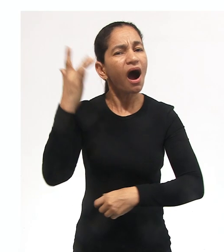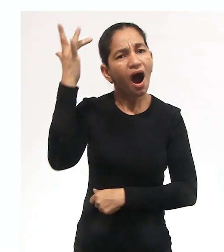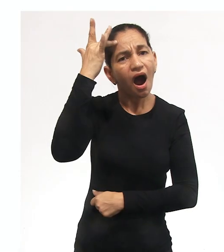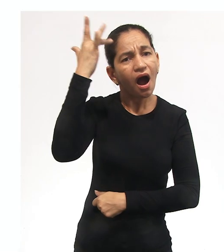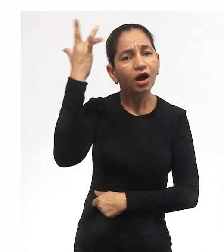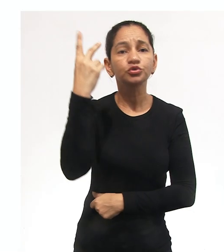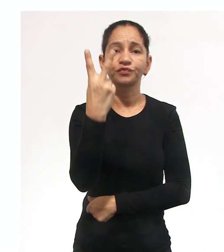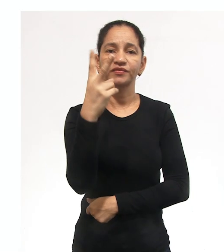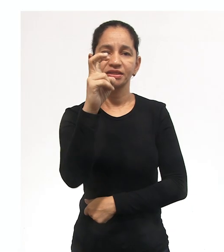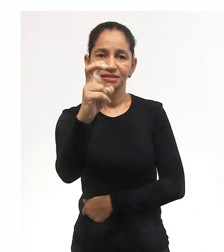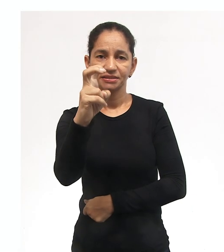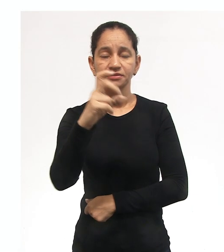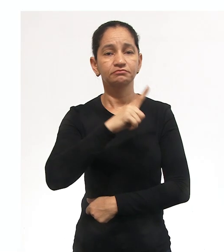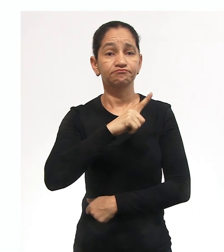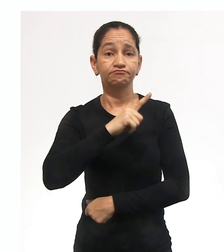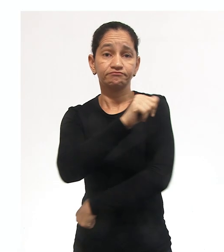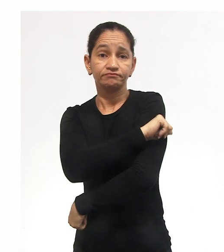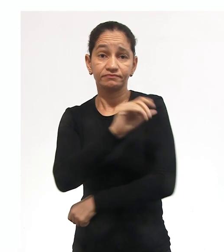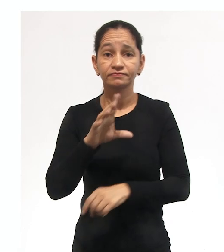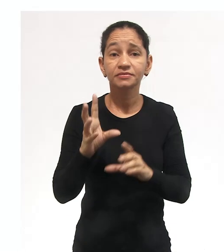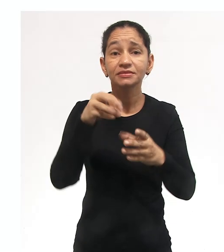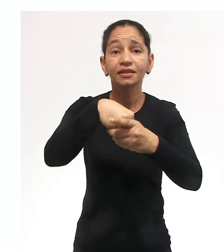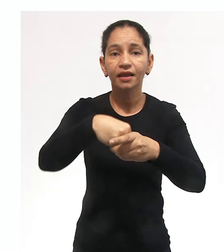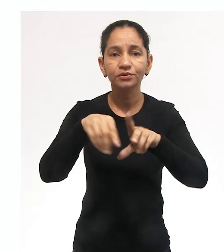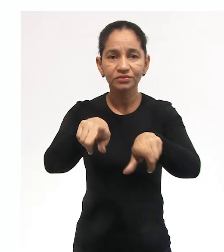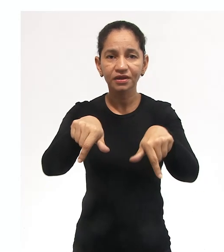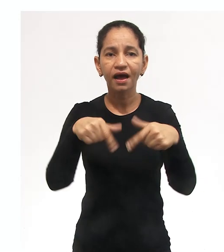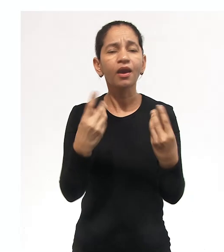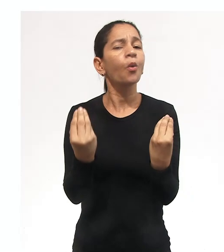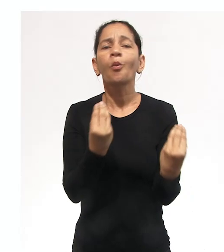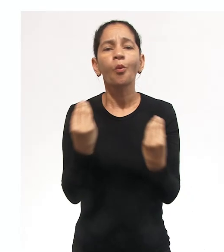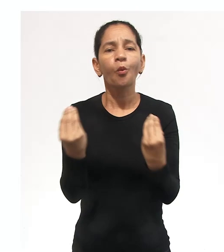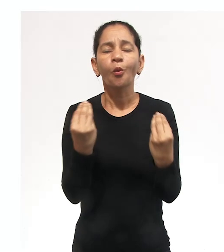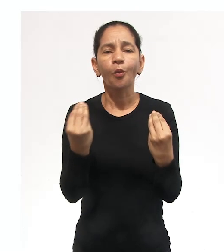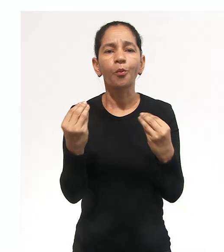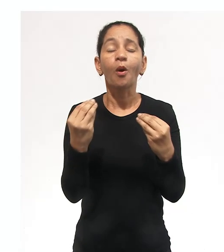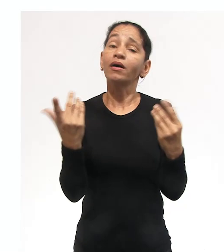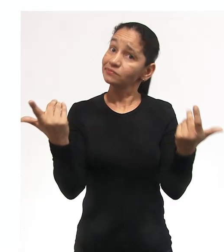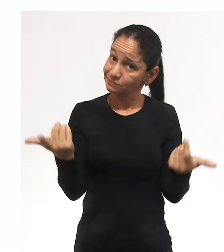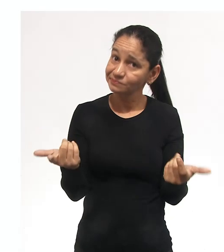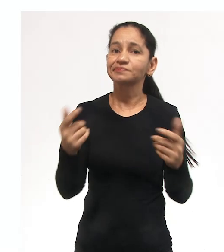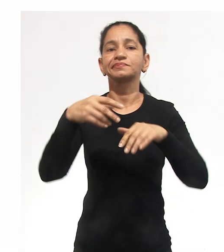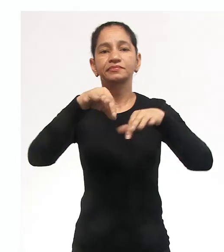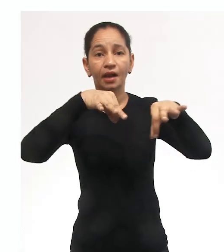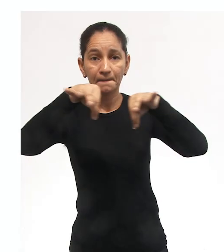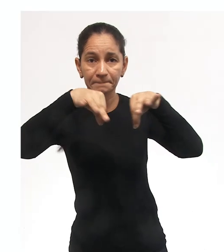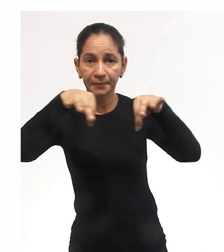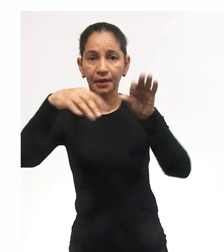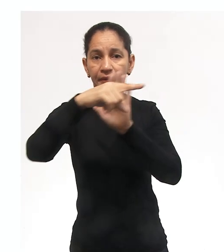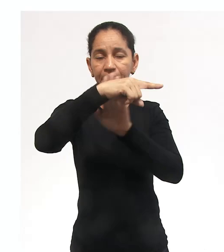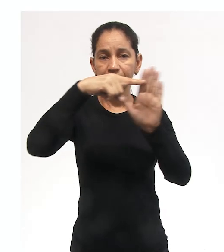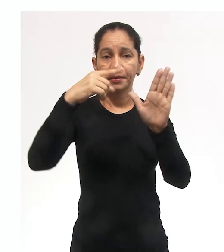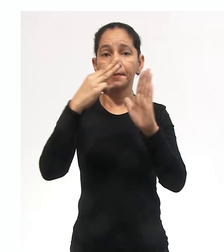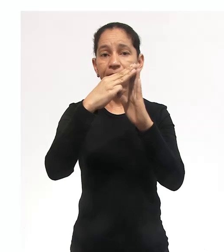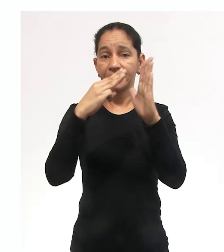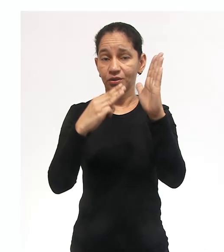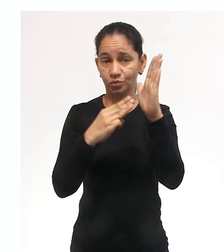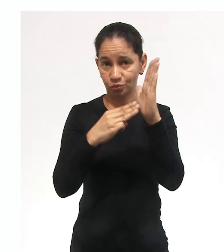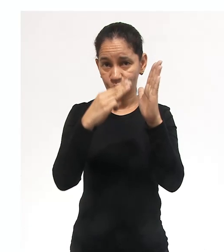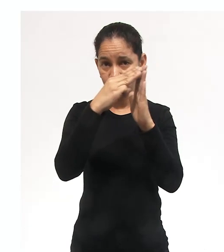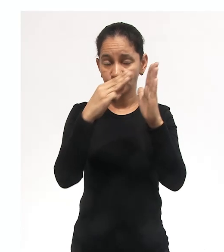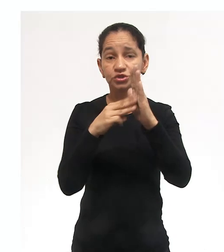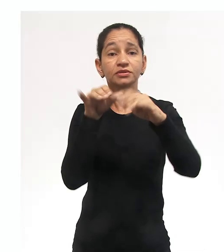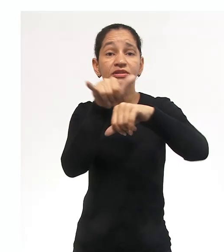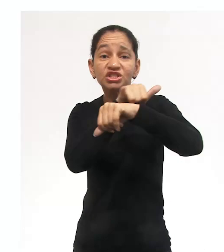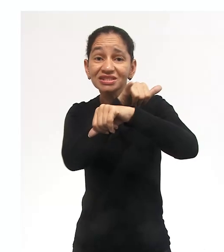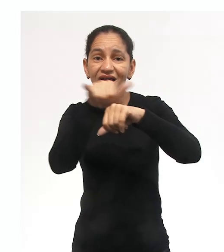esses 25 alunos para preparar o plano de aula. Nesse plano de aula, deve ser previsto, na metodologia e